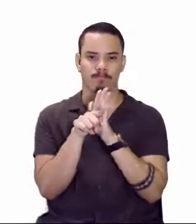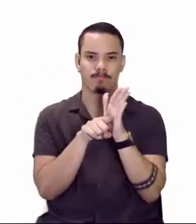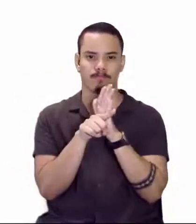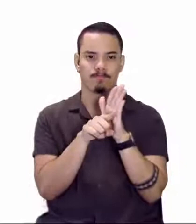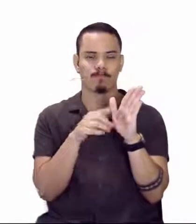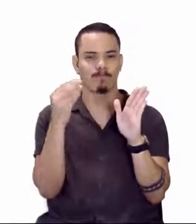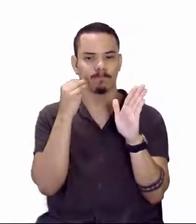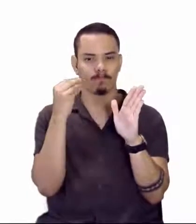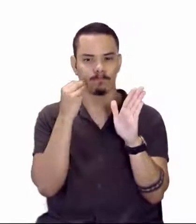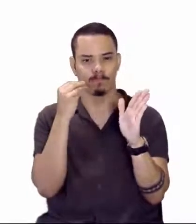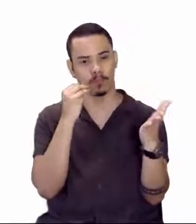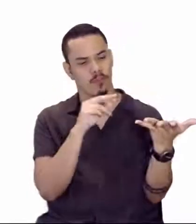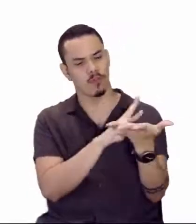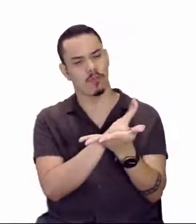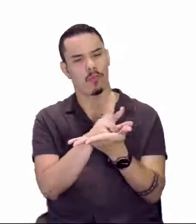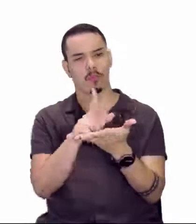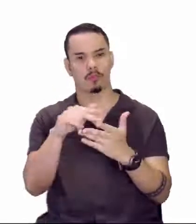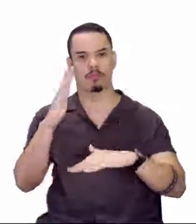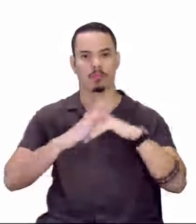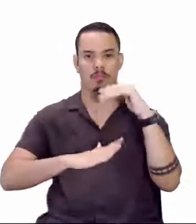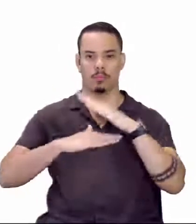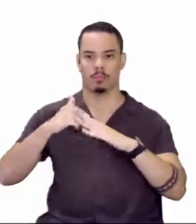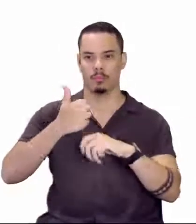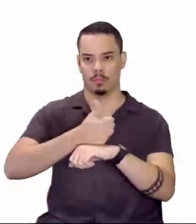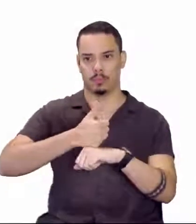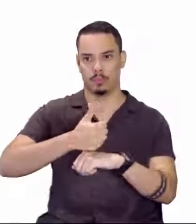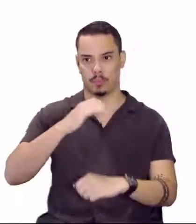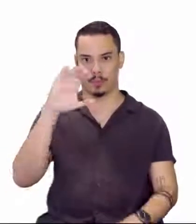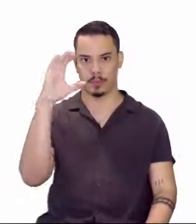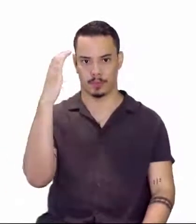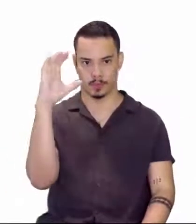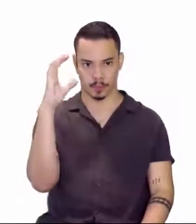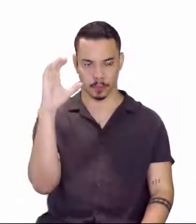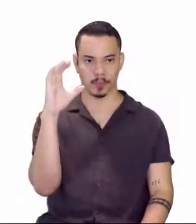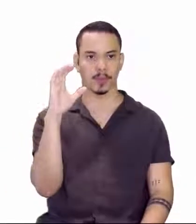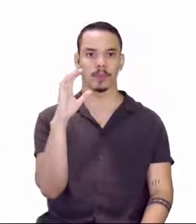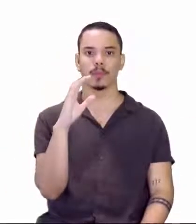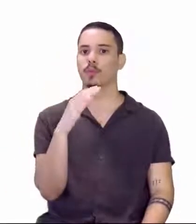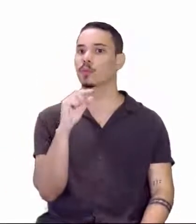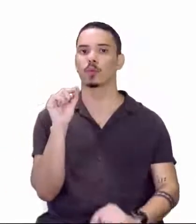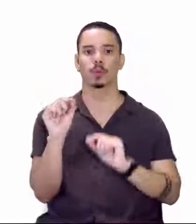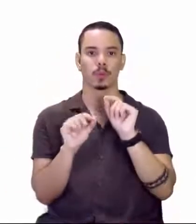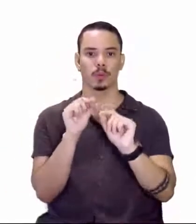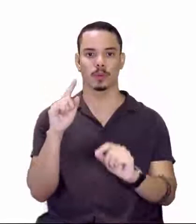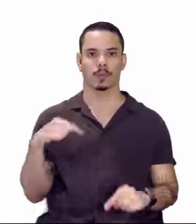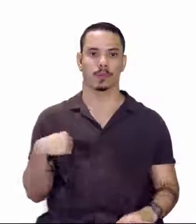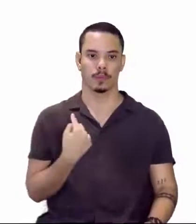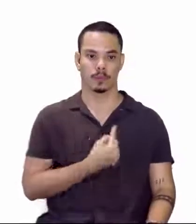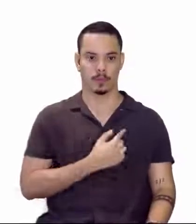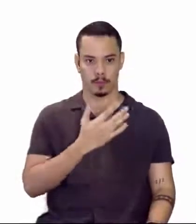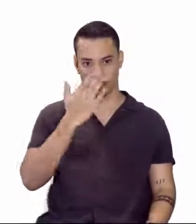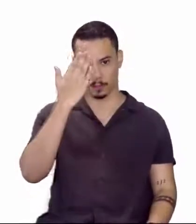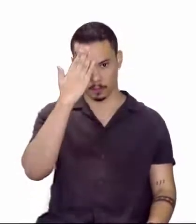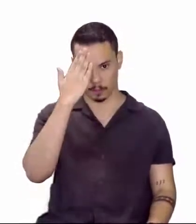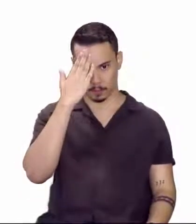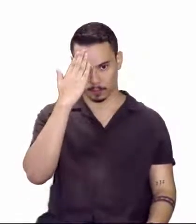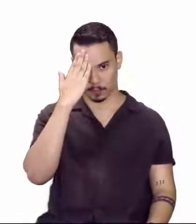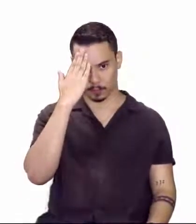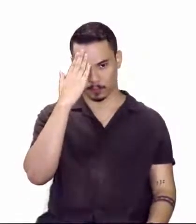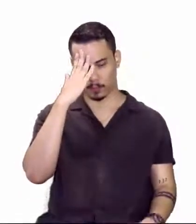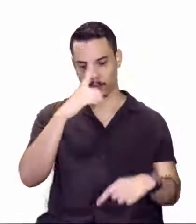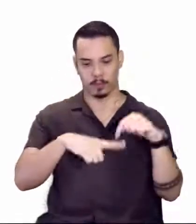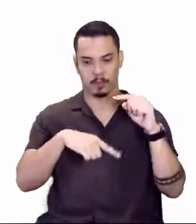realizadas por vários cientistas. Daí, o que sabemos ainda é que as